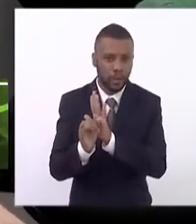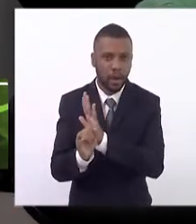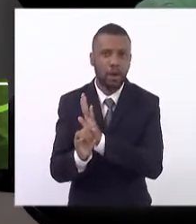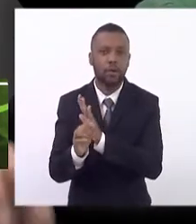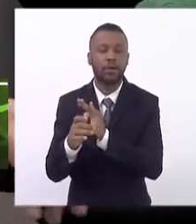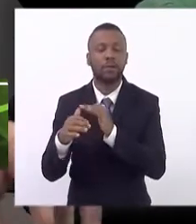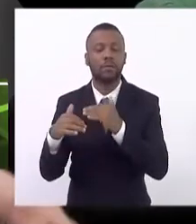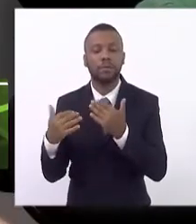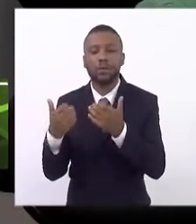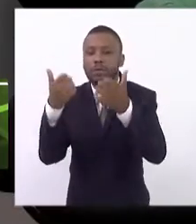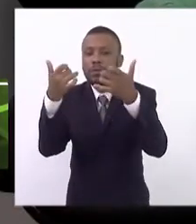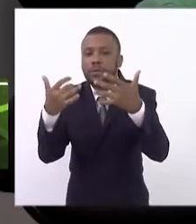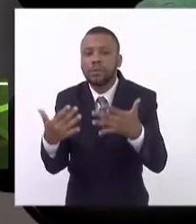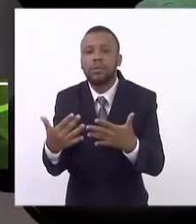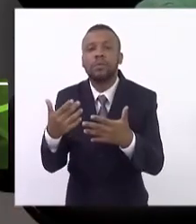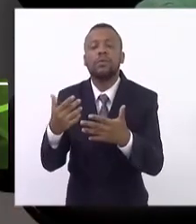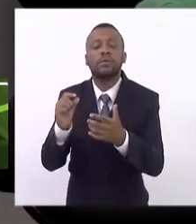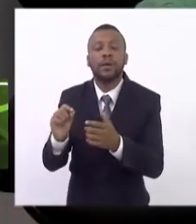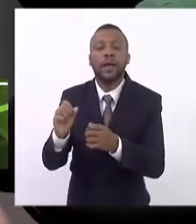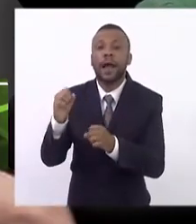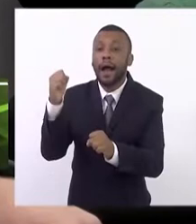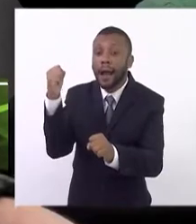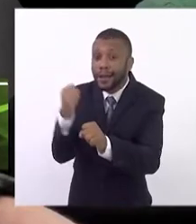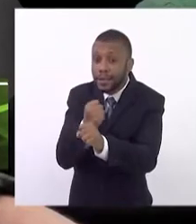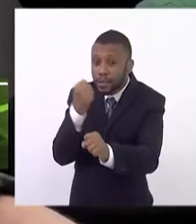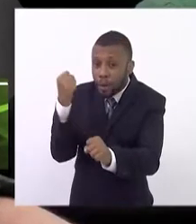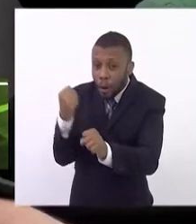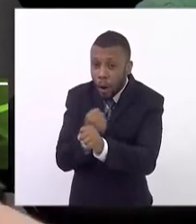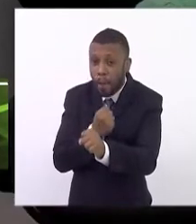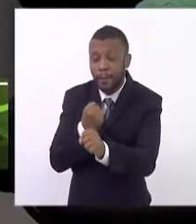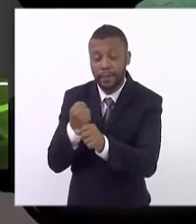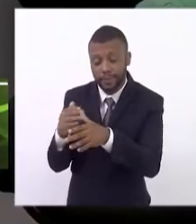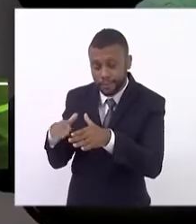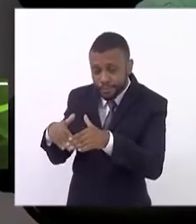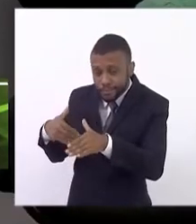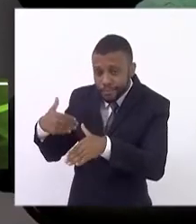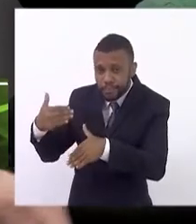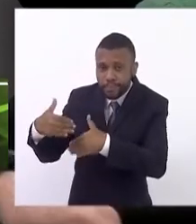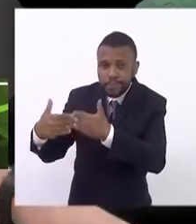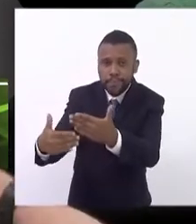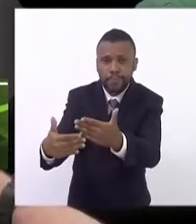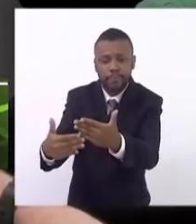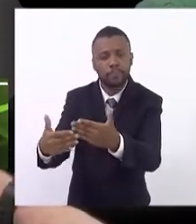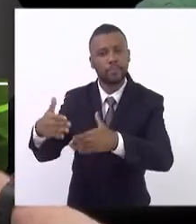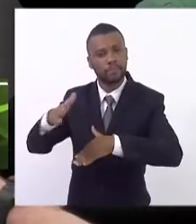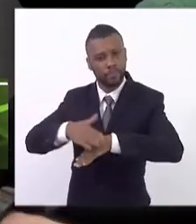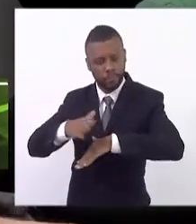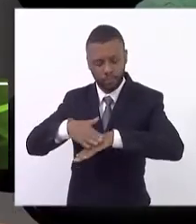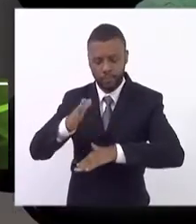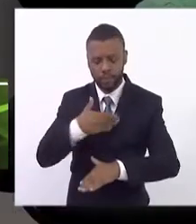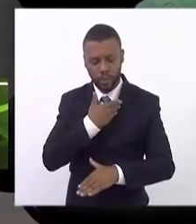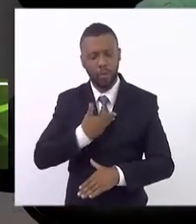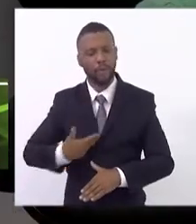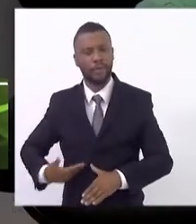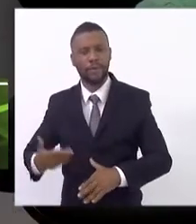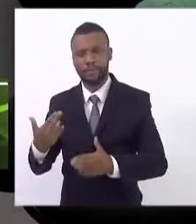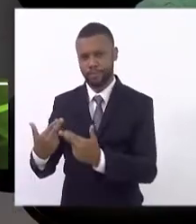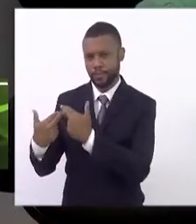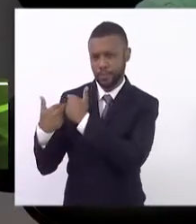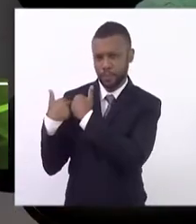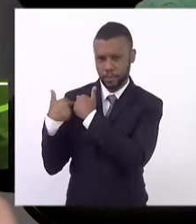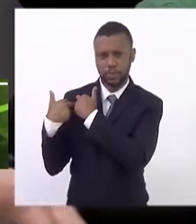obras que ficou consignado o quê? As obras em curso sendo tocadas pelo Estado, o